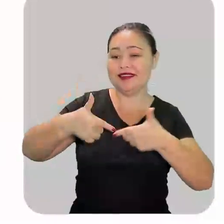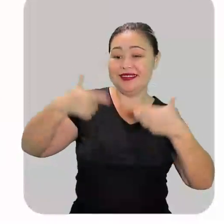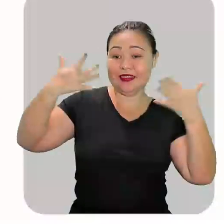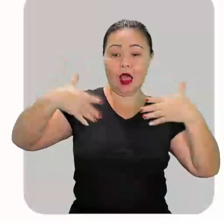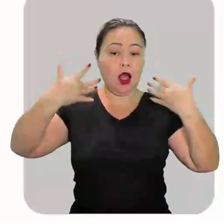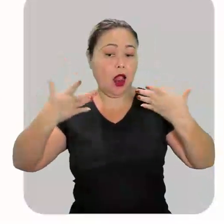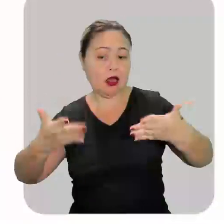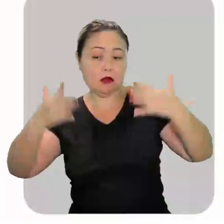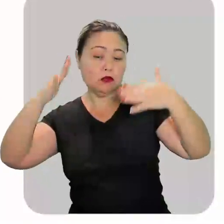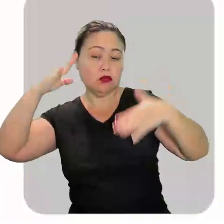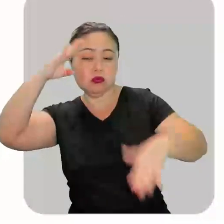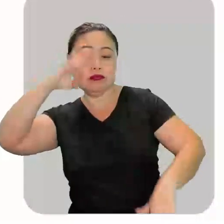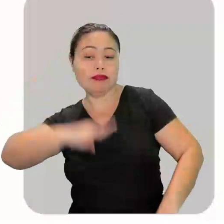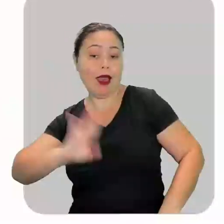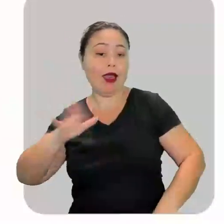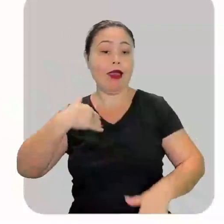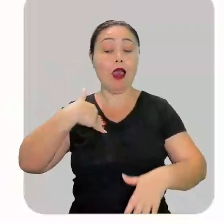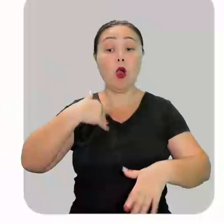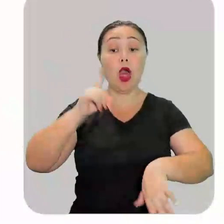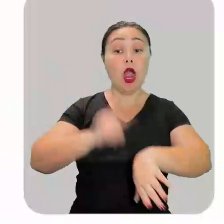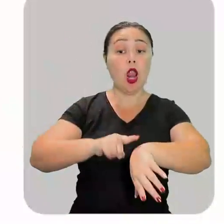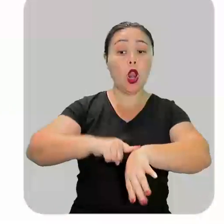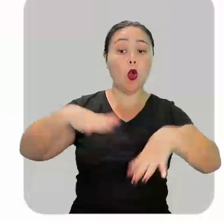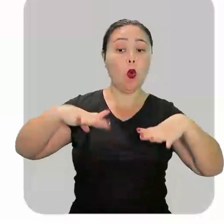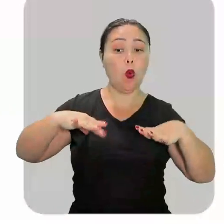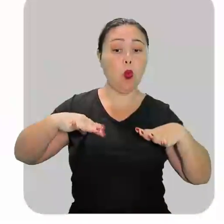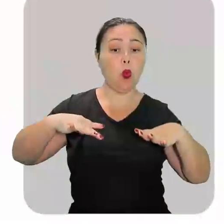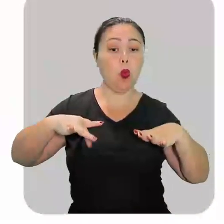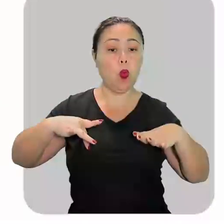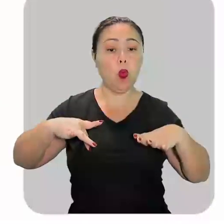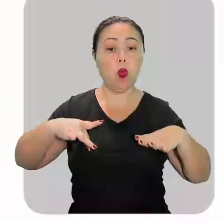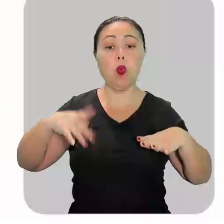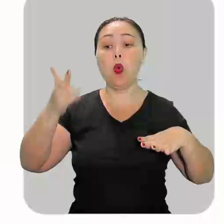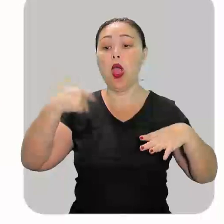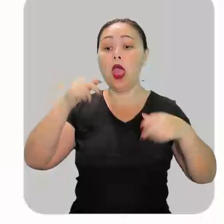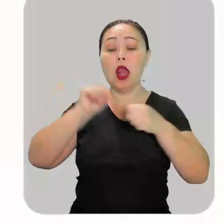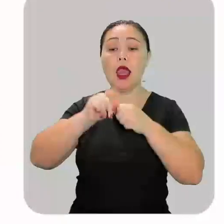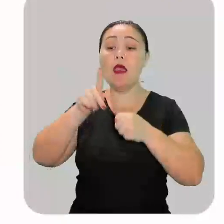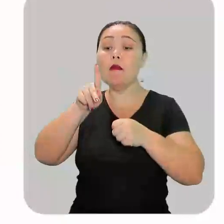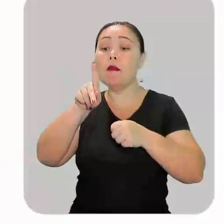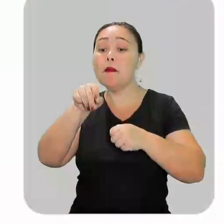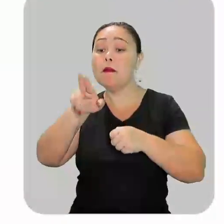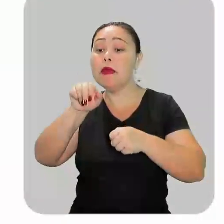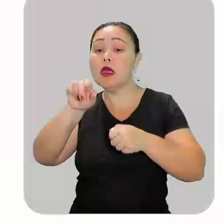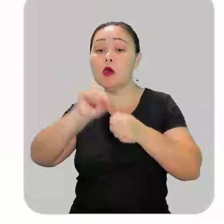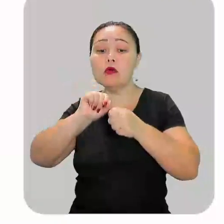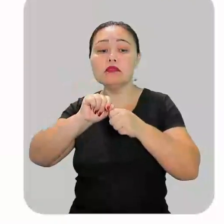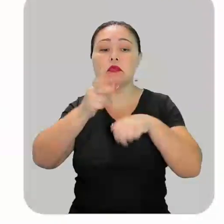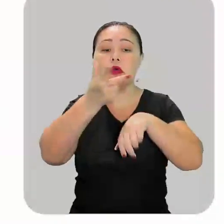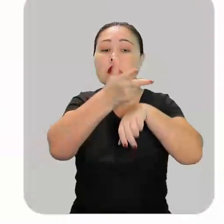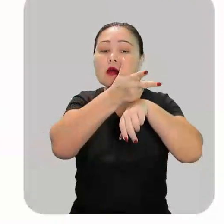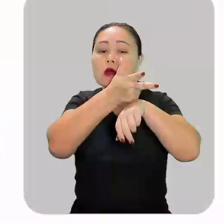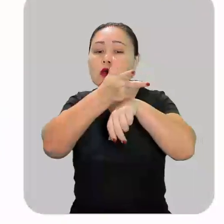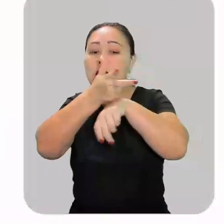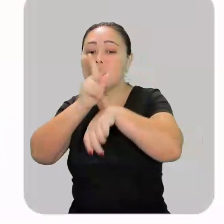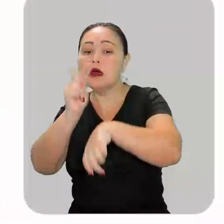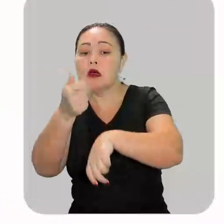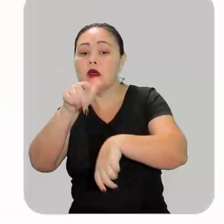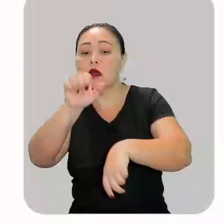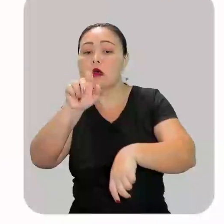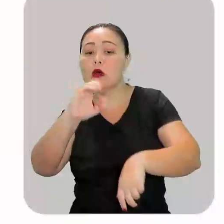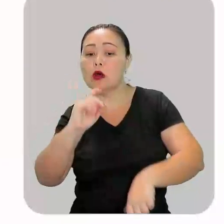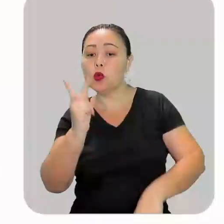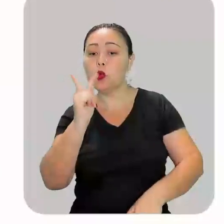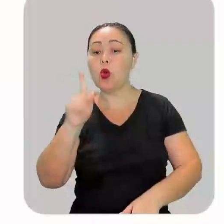e tal, relaxar? Nas horas de folga, piauense assiste às séries como Sherlock